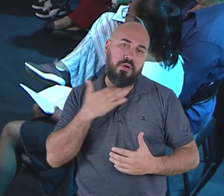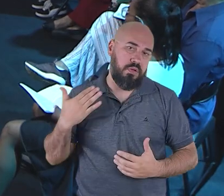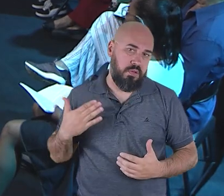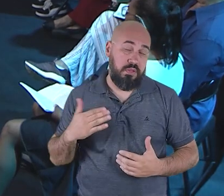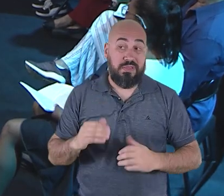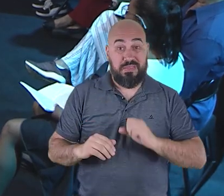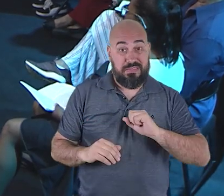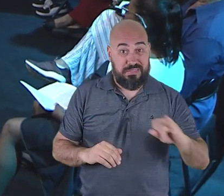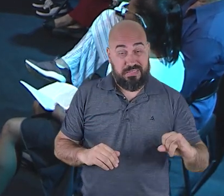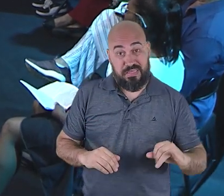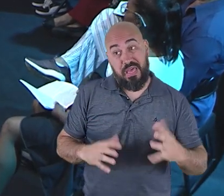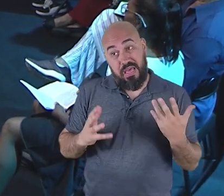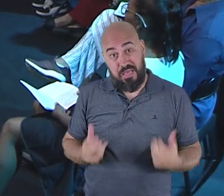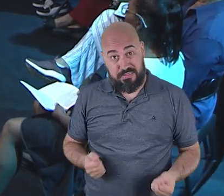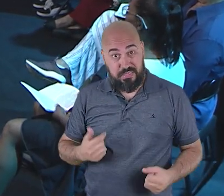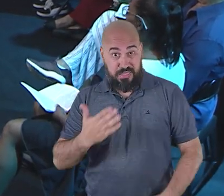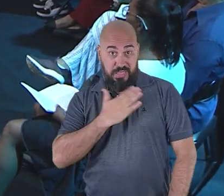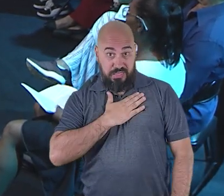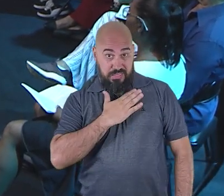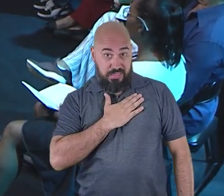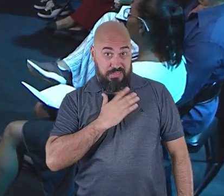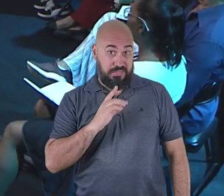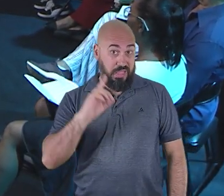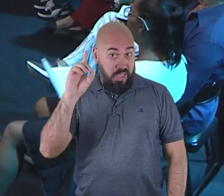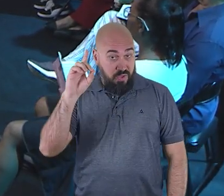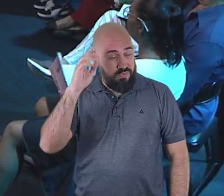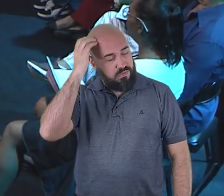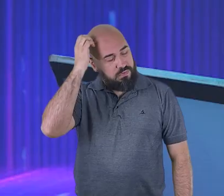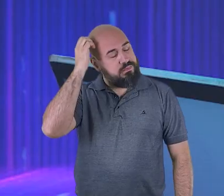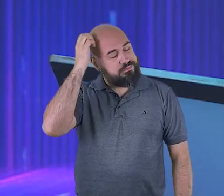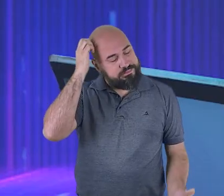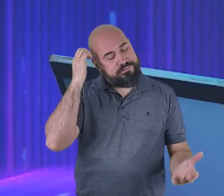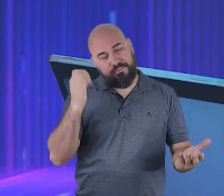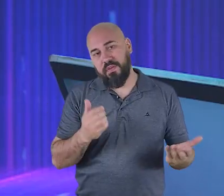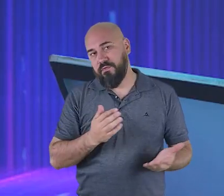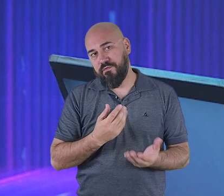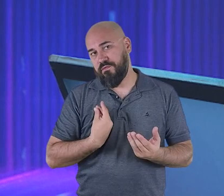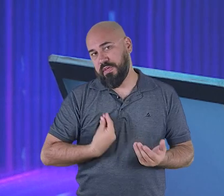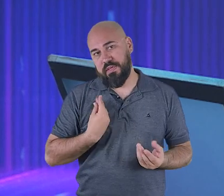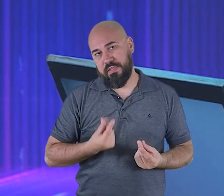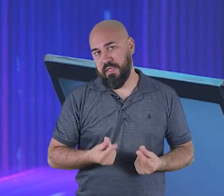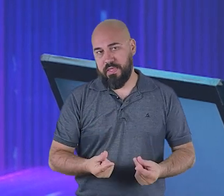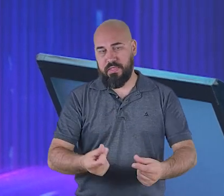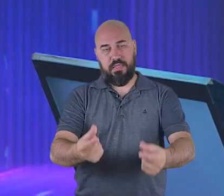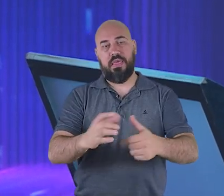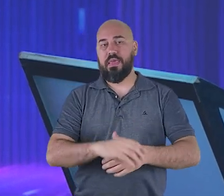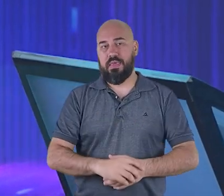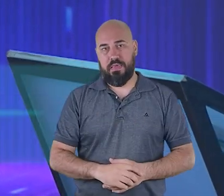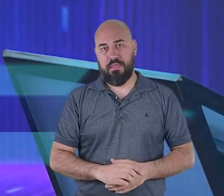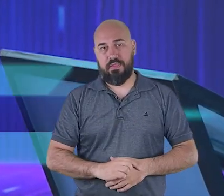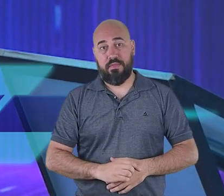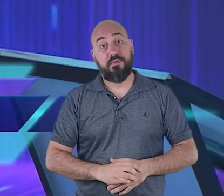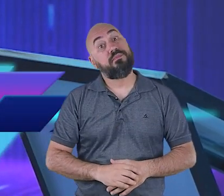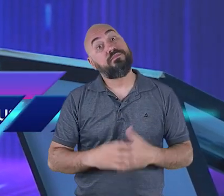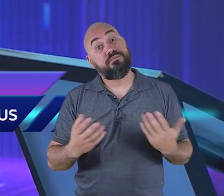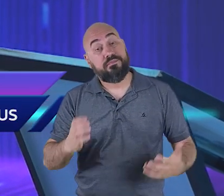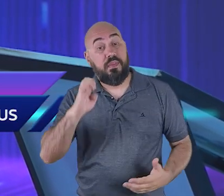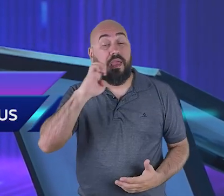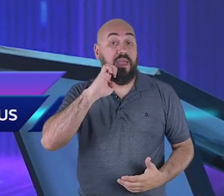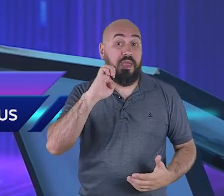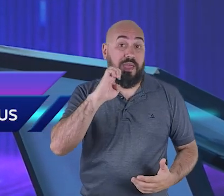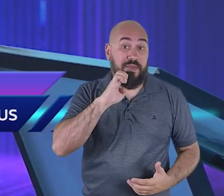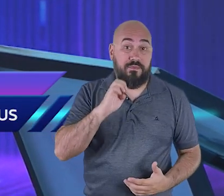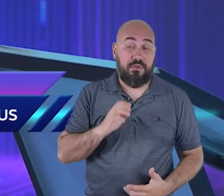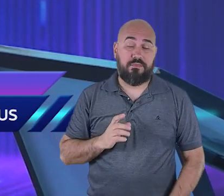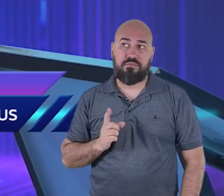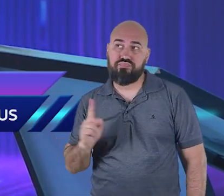lado, se votar em mim, terá vida eterna. Então, um dia, Eva foi até a